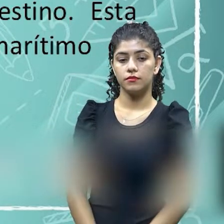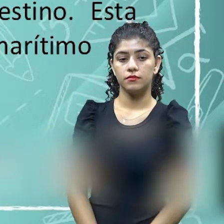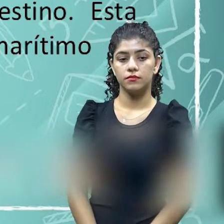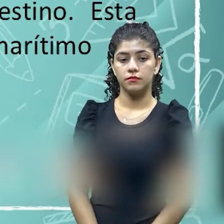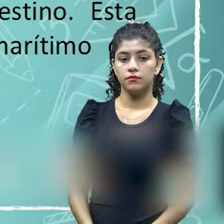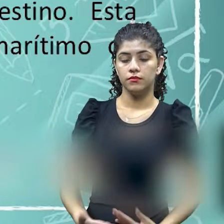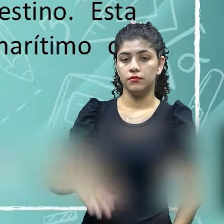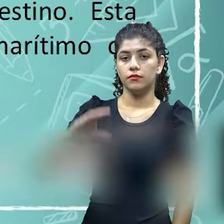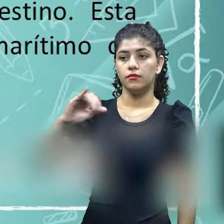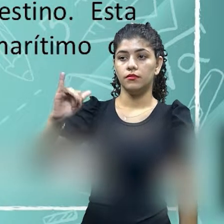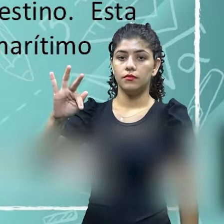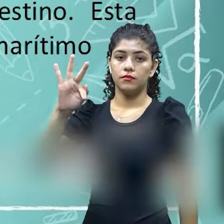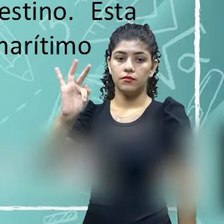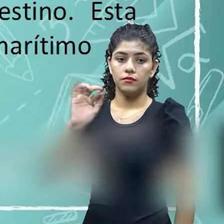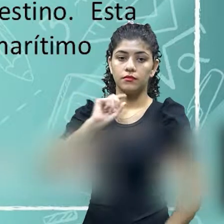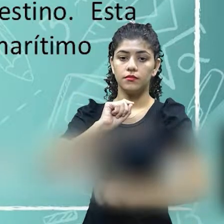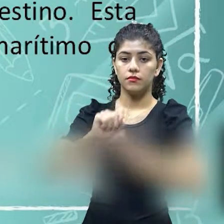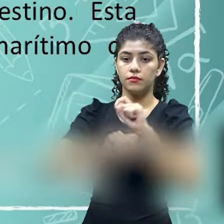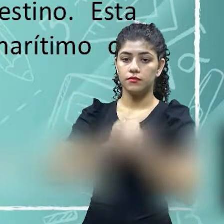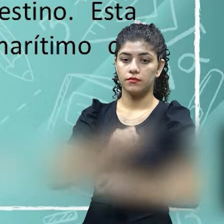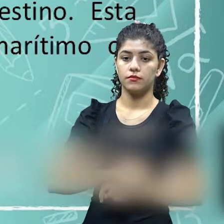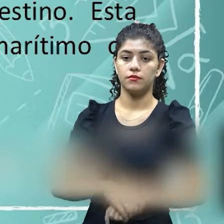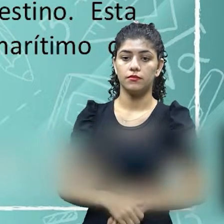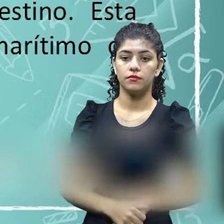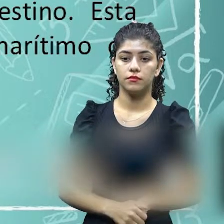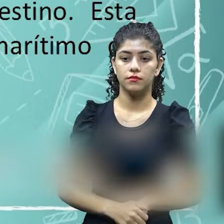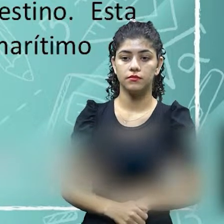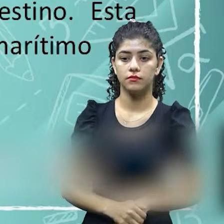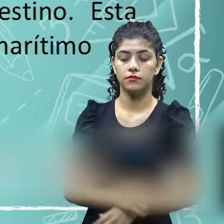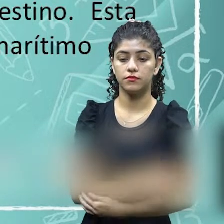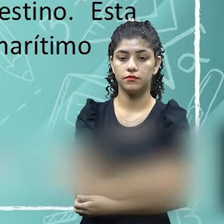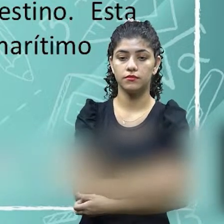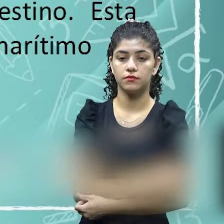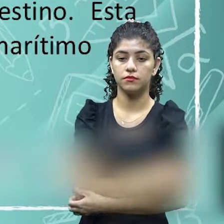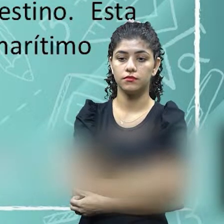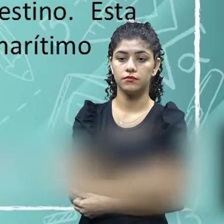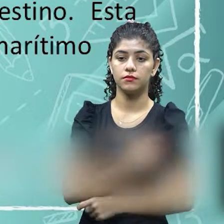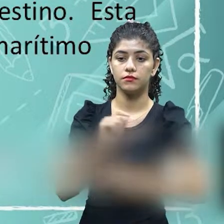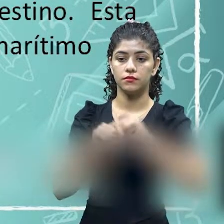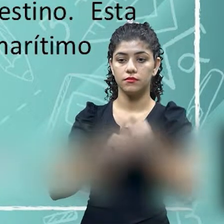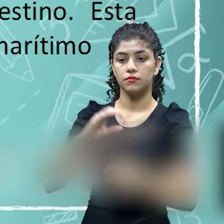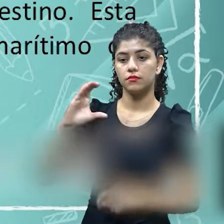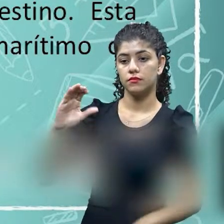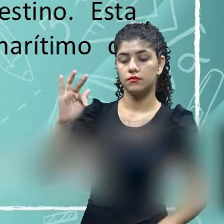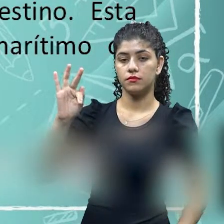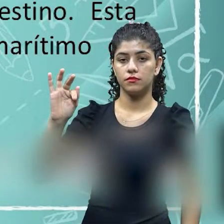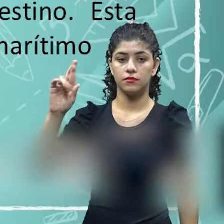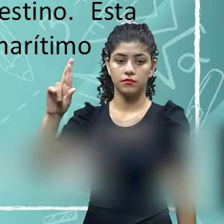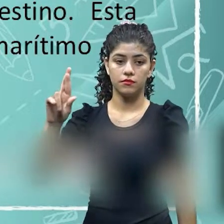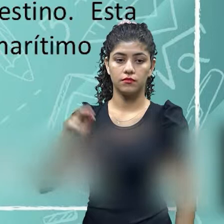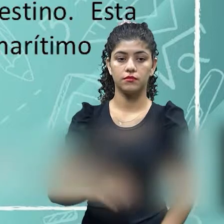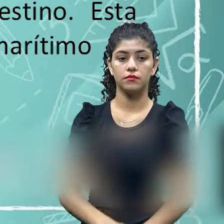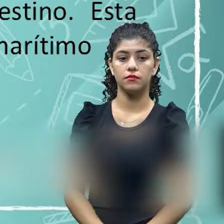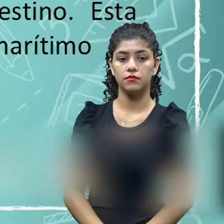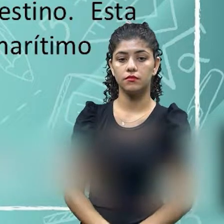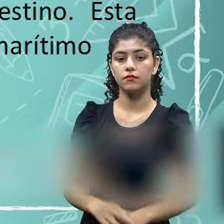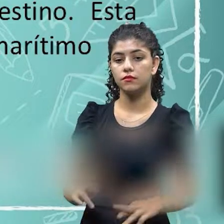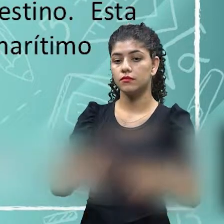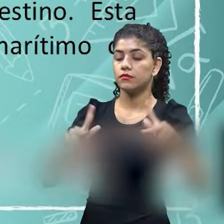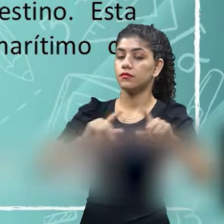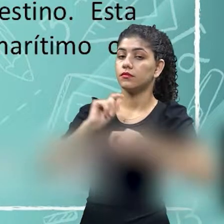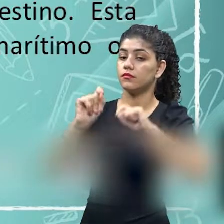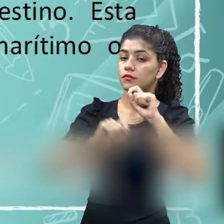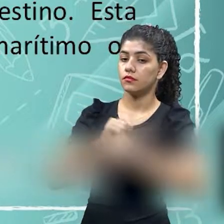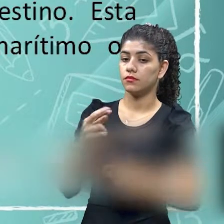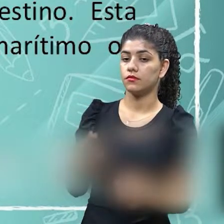CIF, Cost, Insurance and Freight. Modalidade equivalente ao CFR, com a diferença de que